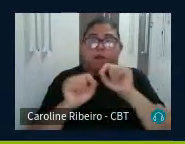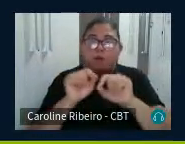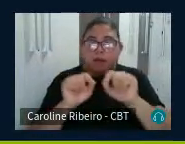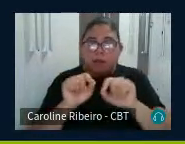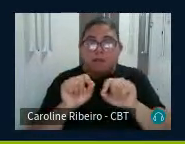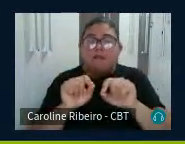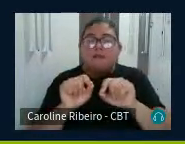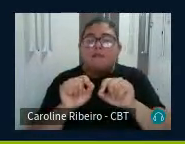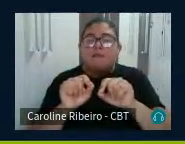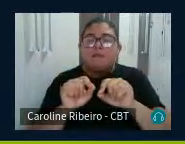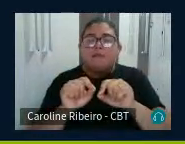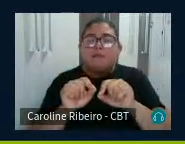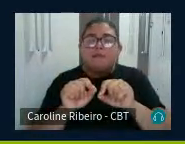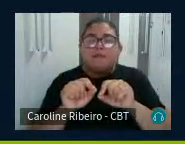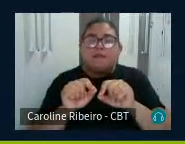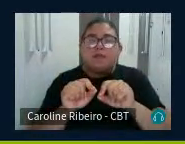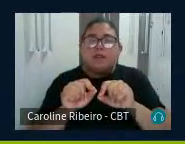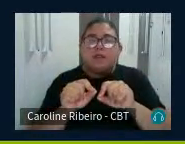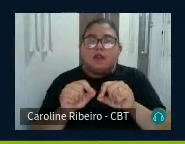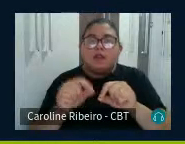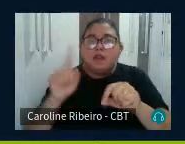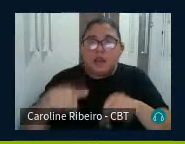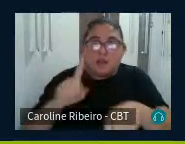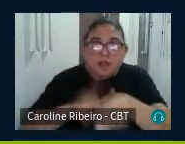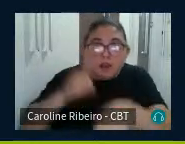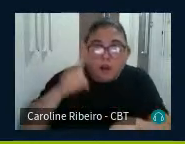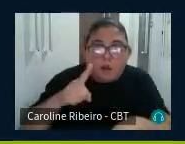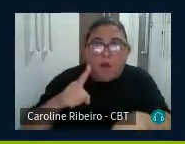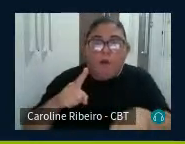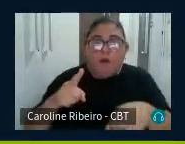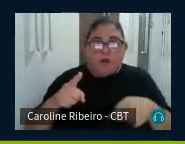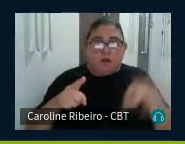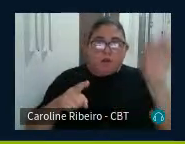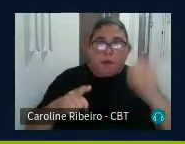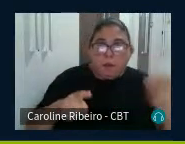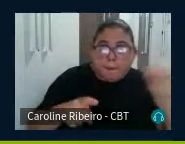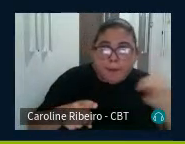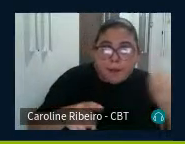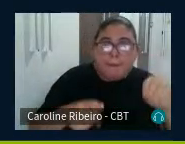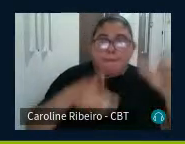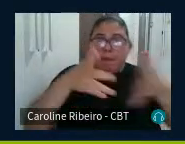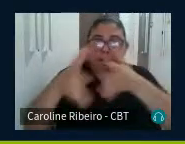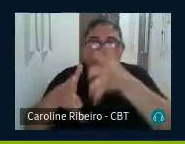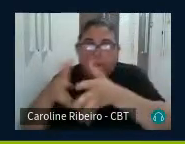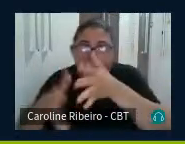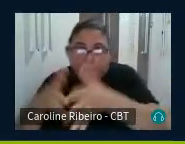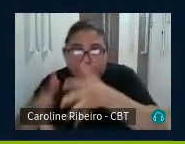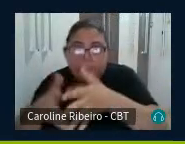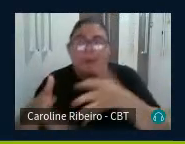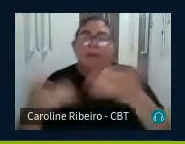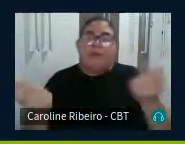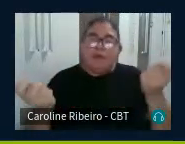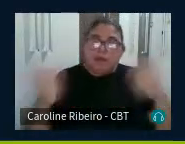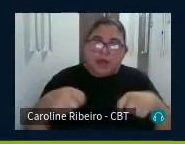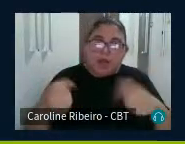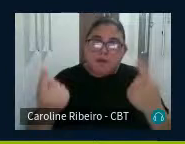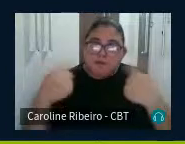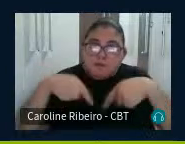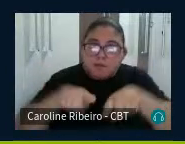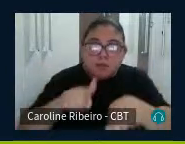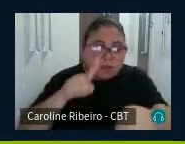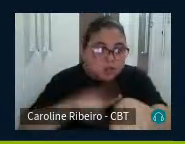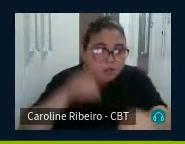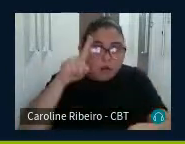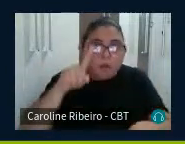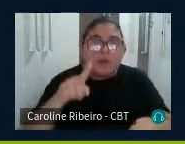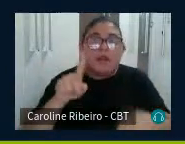é face a face, né, que as situações estão ocorrendo E a gente ali, no mesmo momento, nós